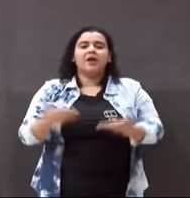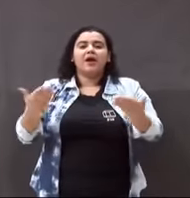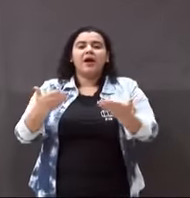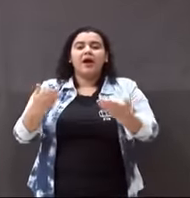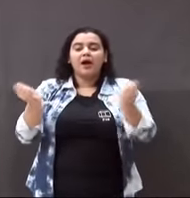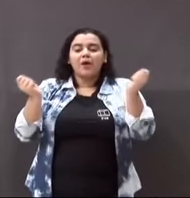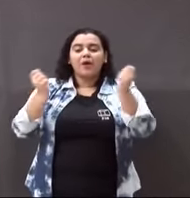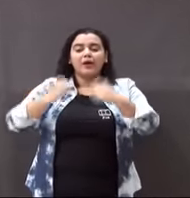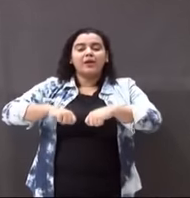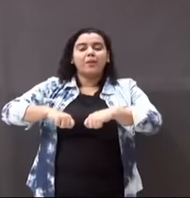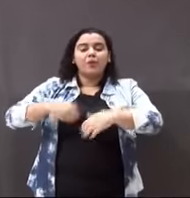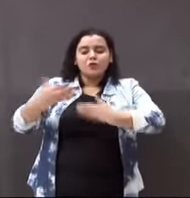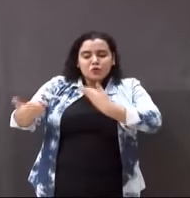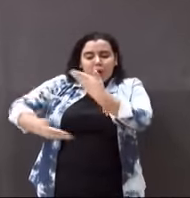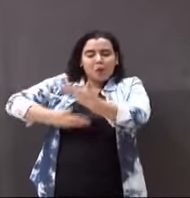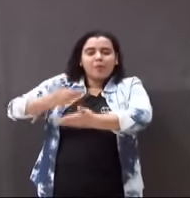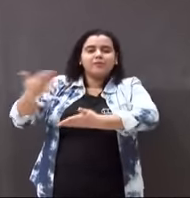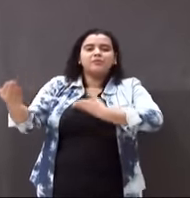peixe. Dá licença.